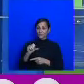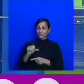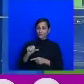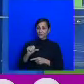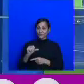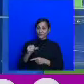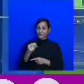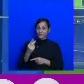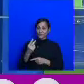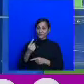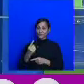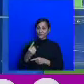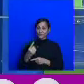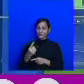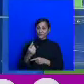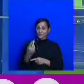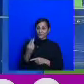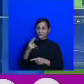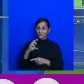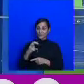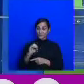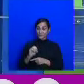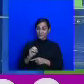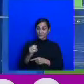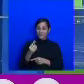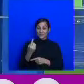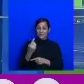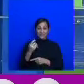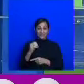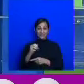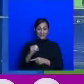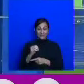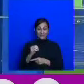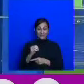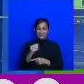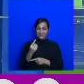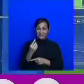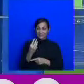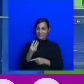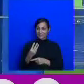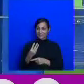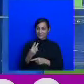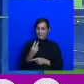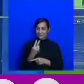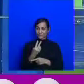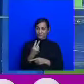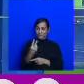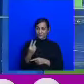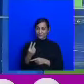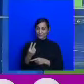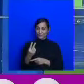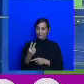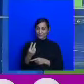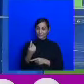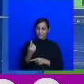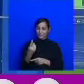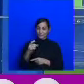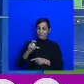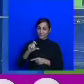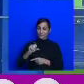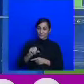09, 21, 20, 10, 13,